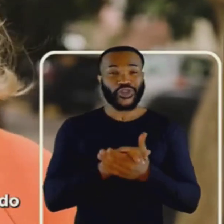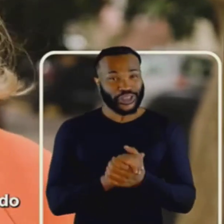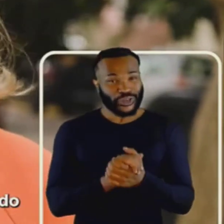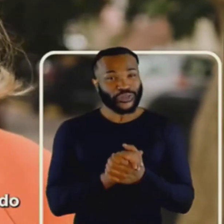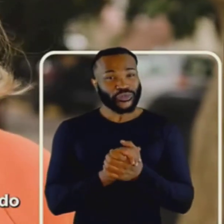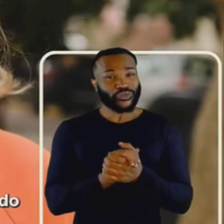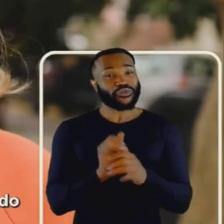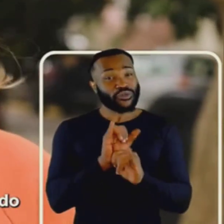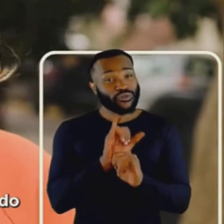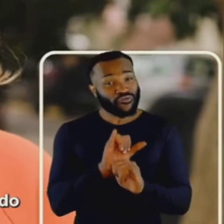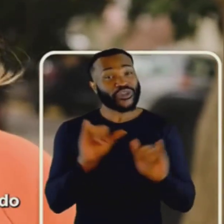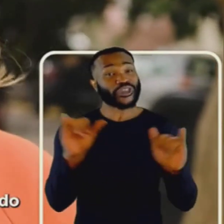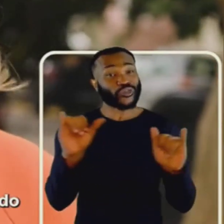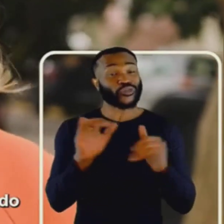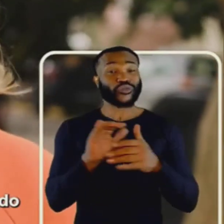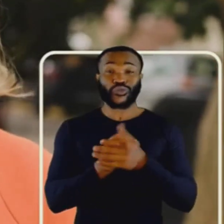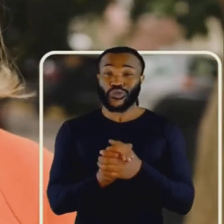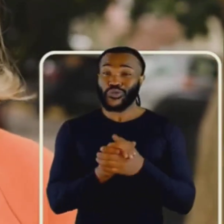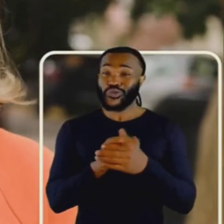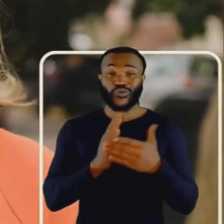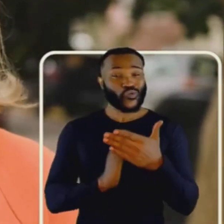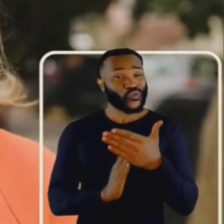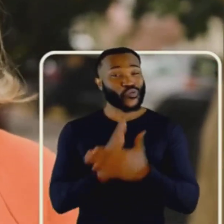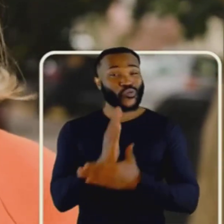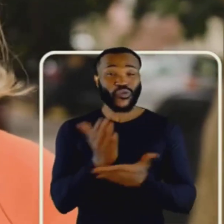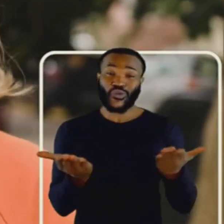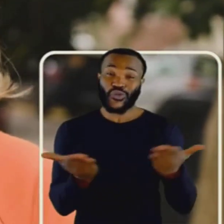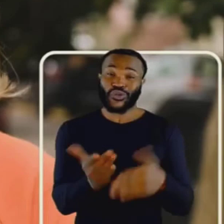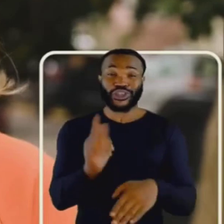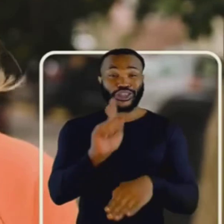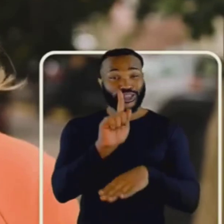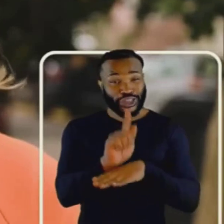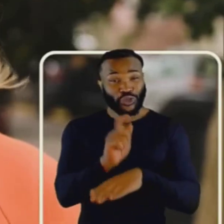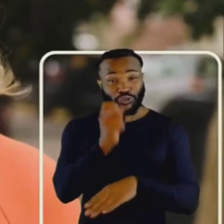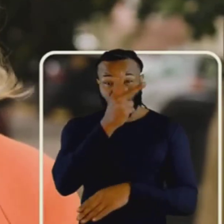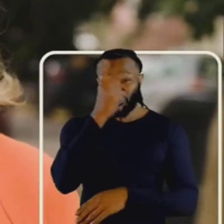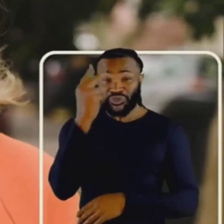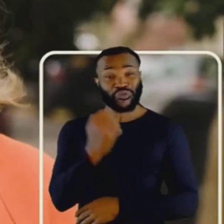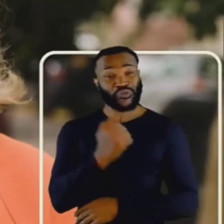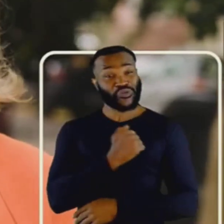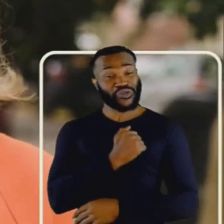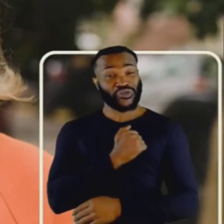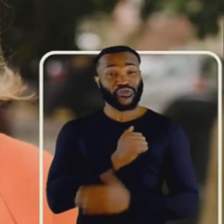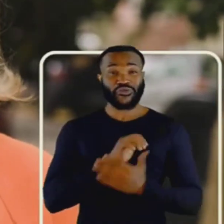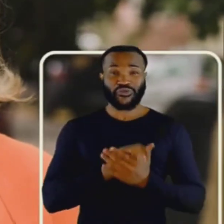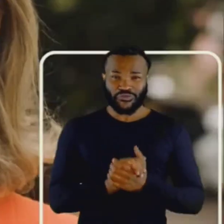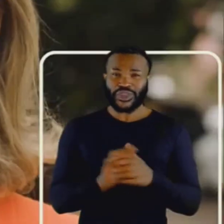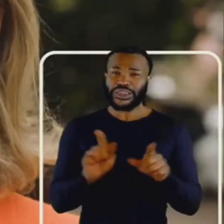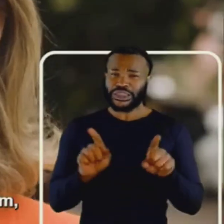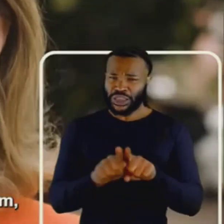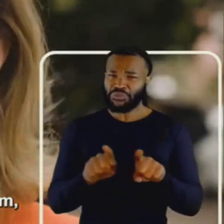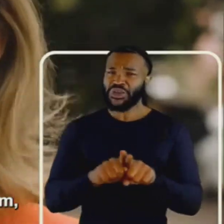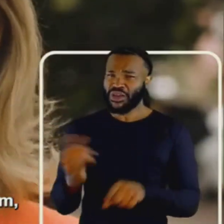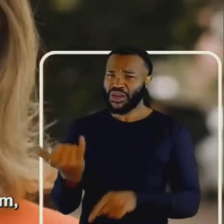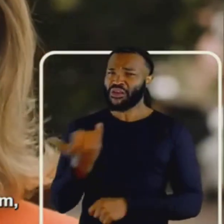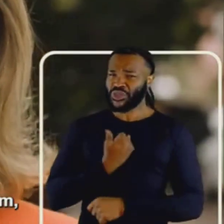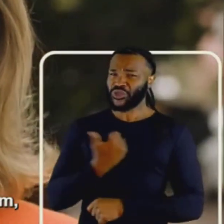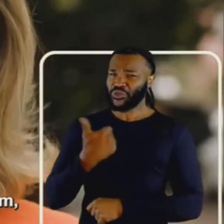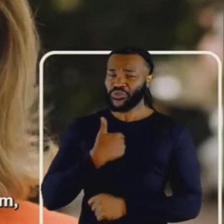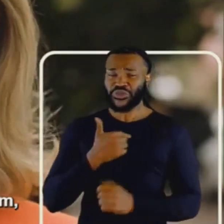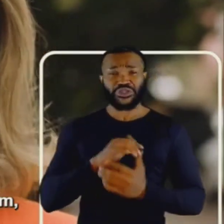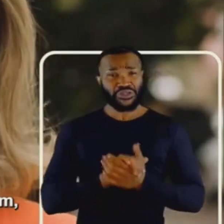foi votar, deixando um recado de que não aprova a atual gestão do prefeito Melo. Mas um